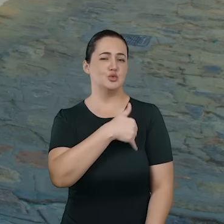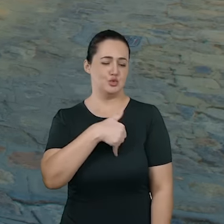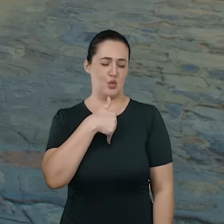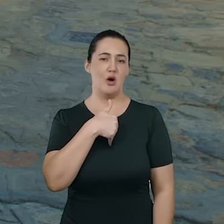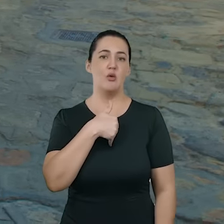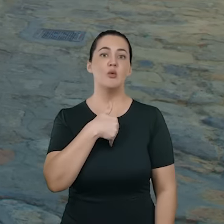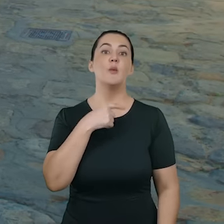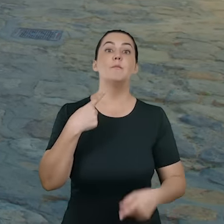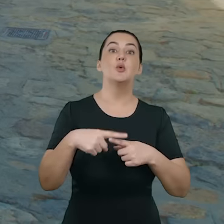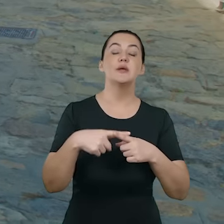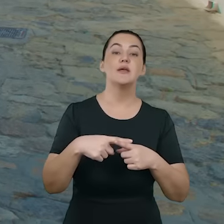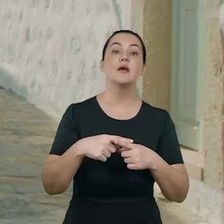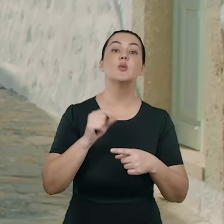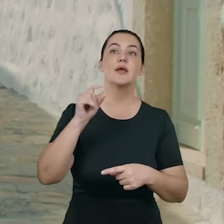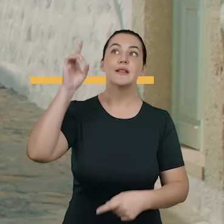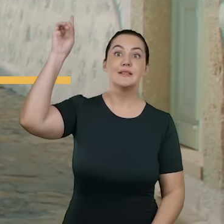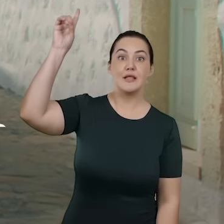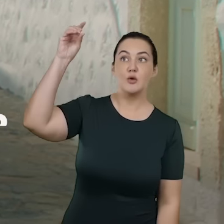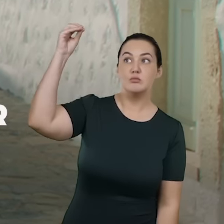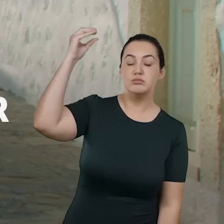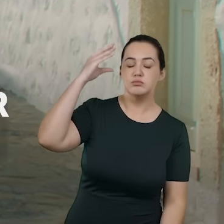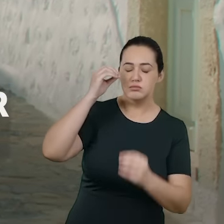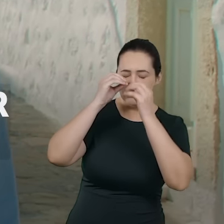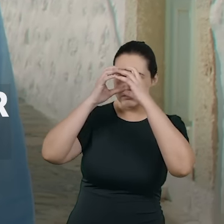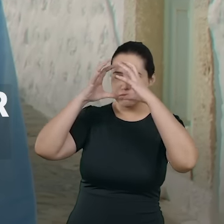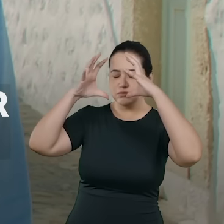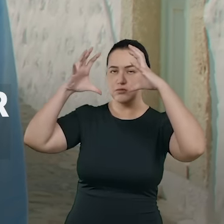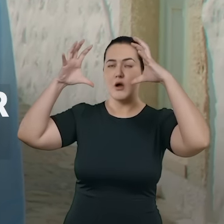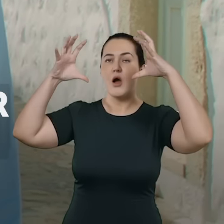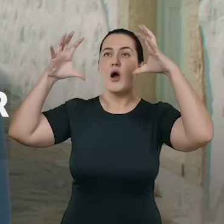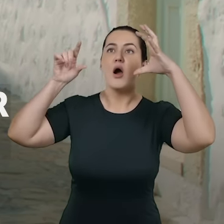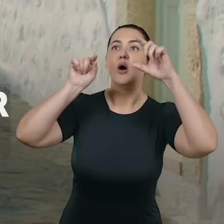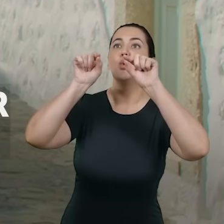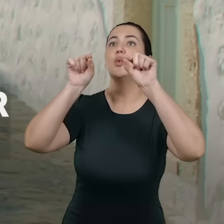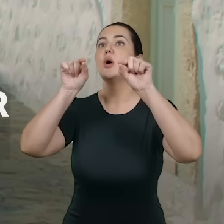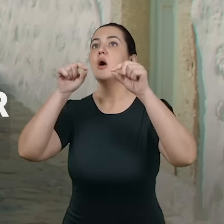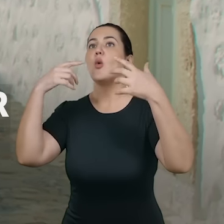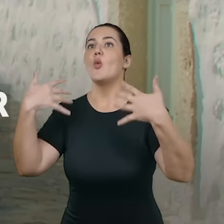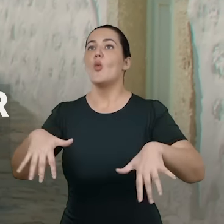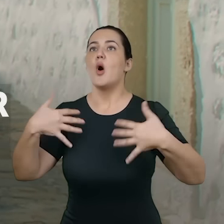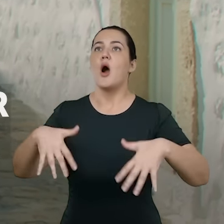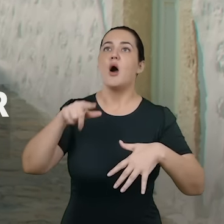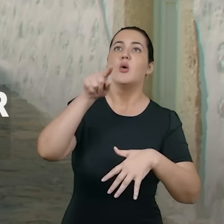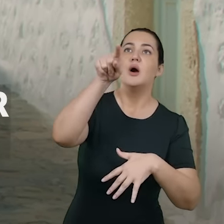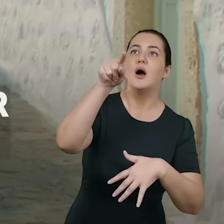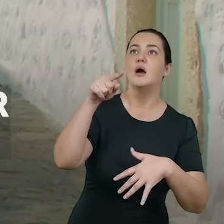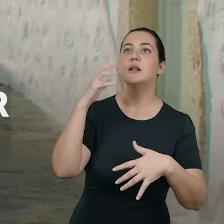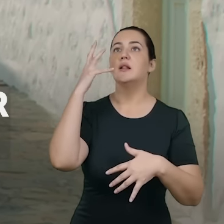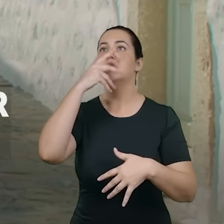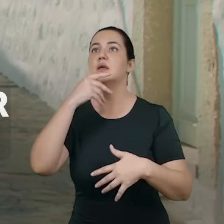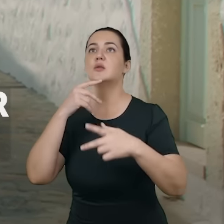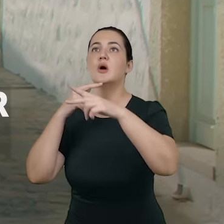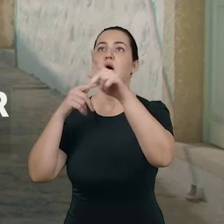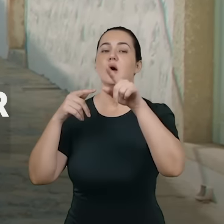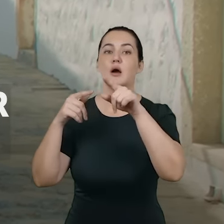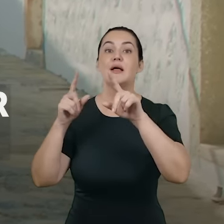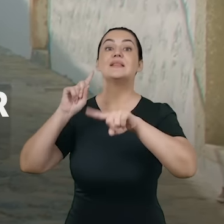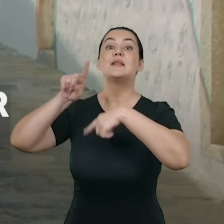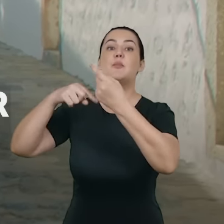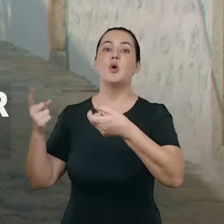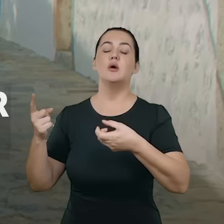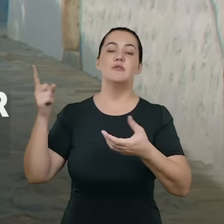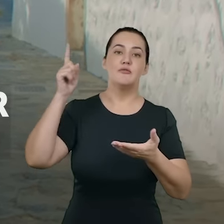viu realidades celestiais e quando ele tentou traduzir isto para nós, faltava vocabulário. Por isso você vai ver muitas